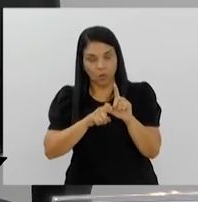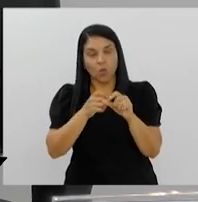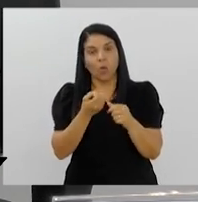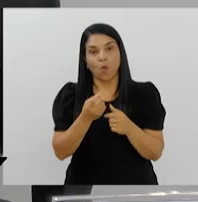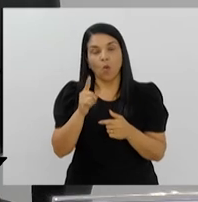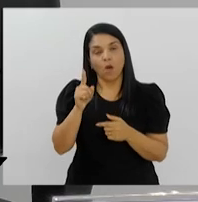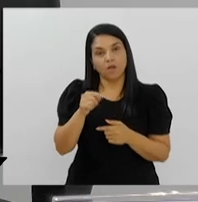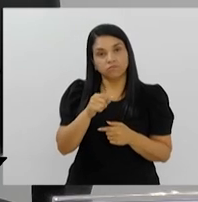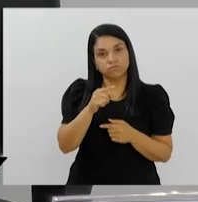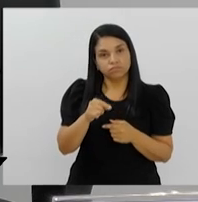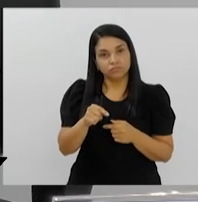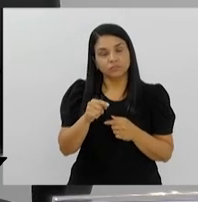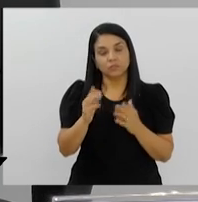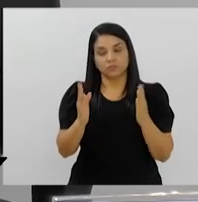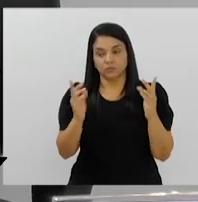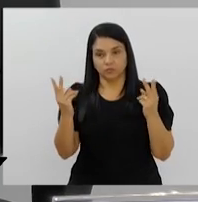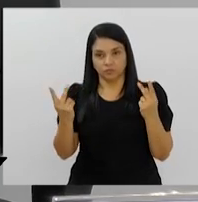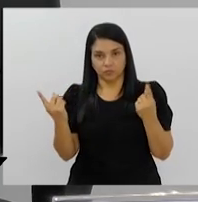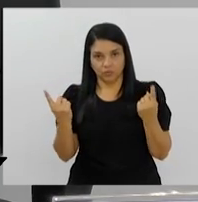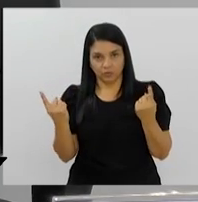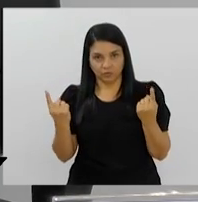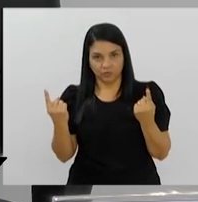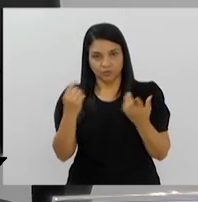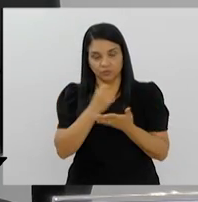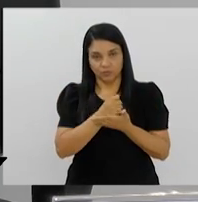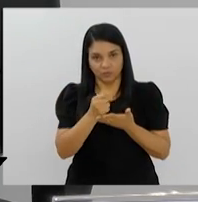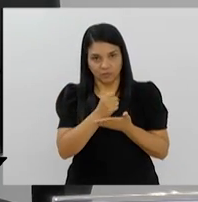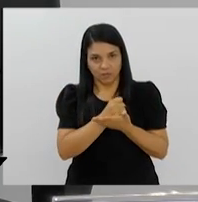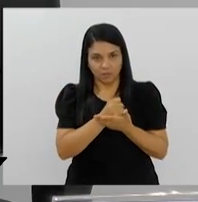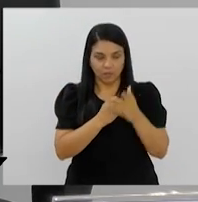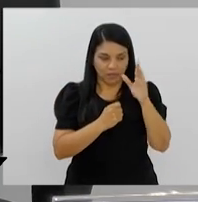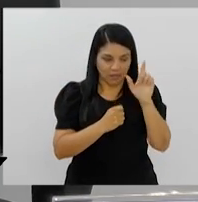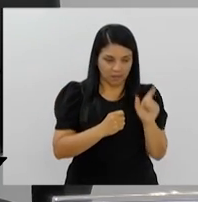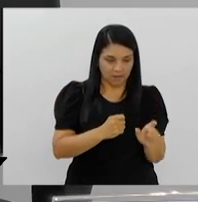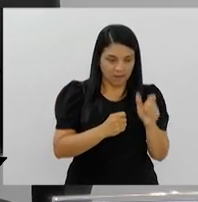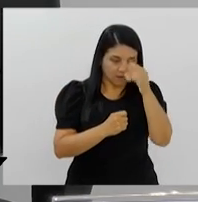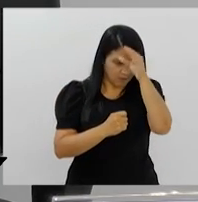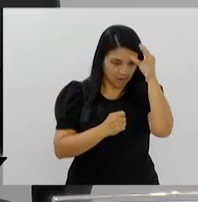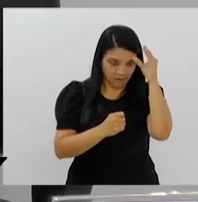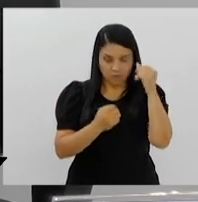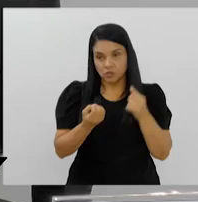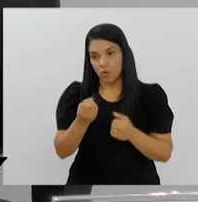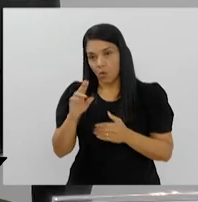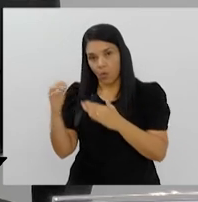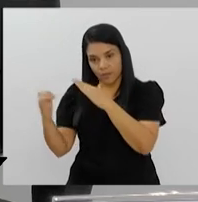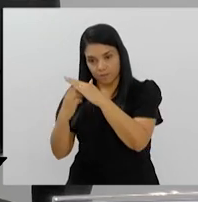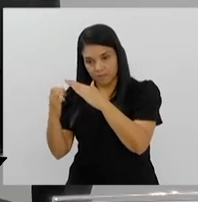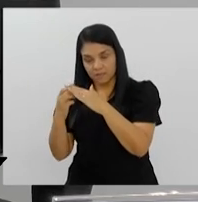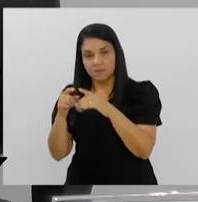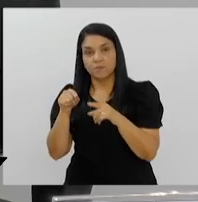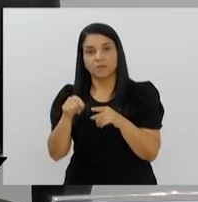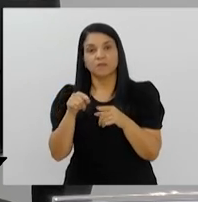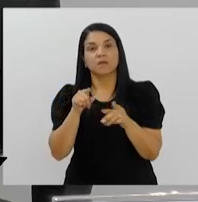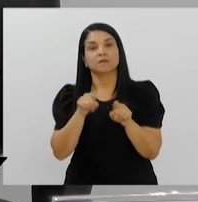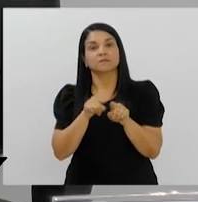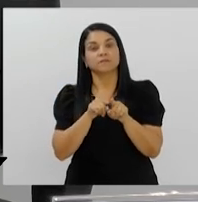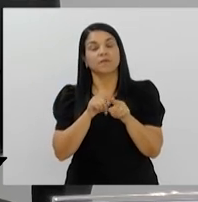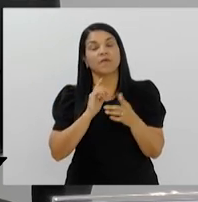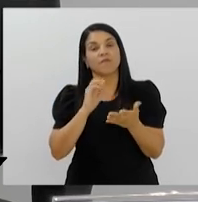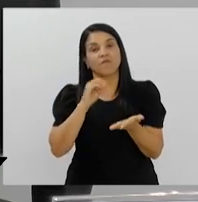rescisão unilateral do contrato salvo por fraude ou não pagamento da